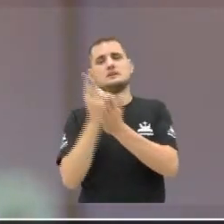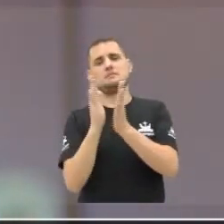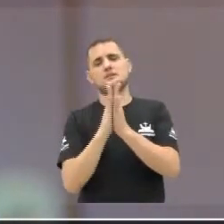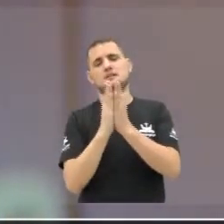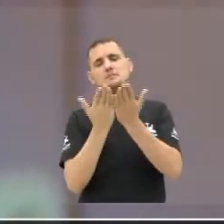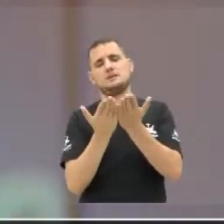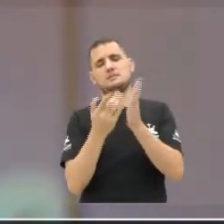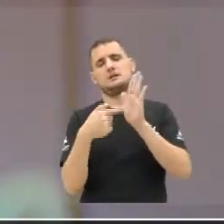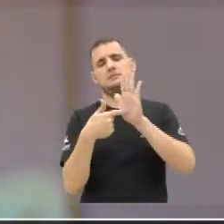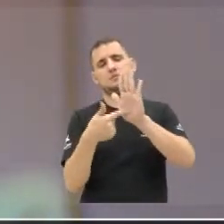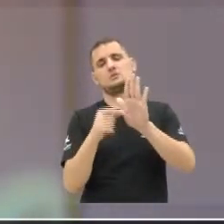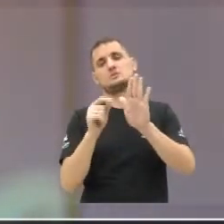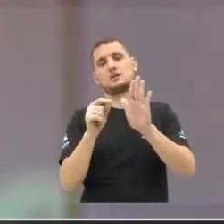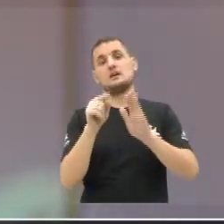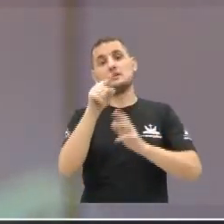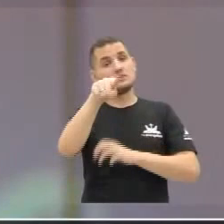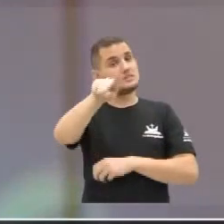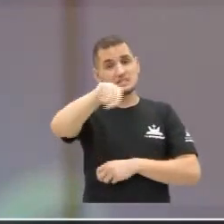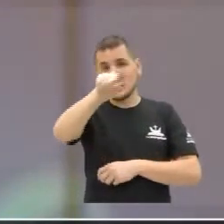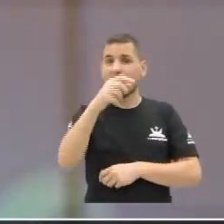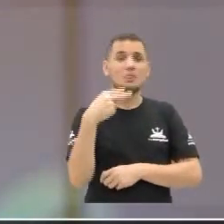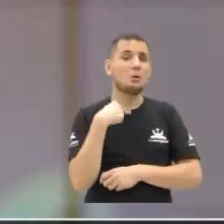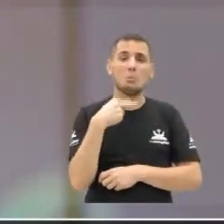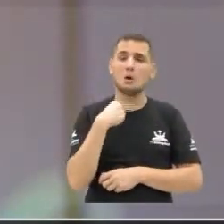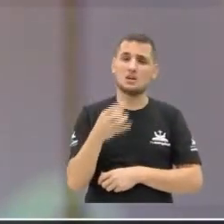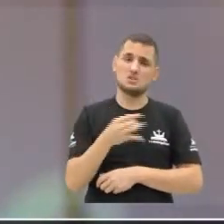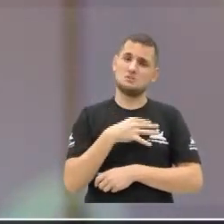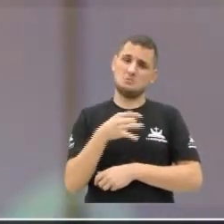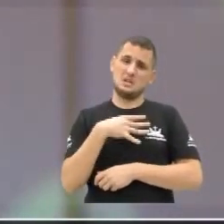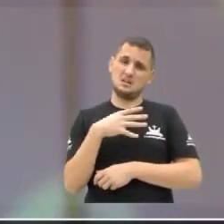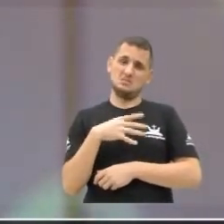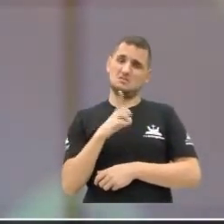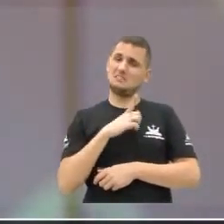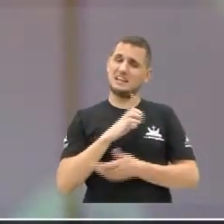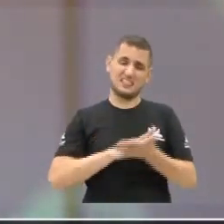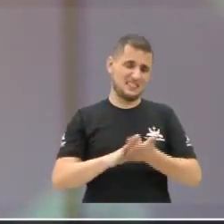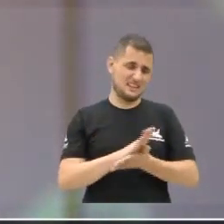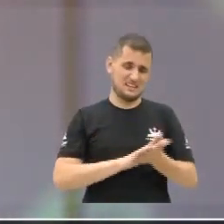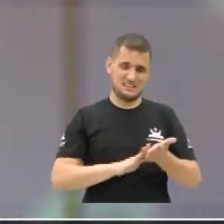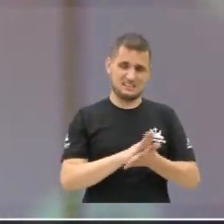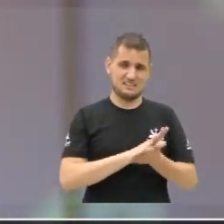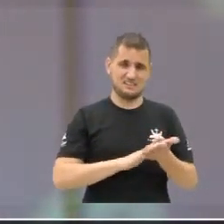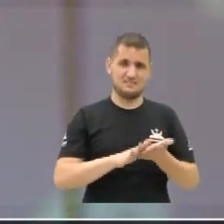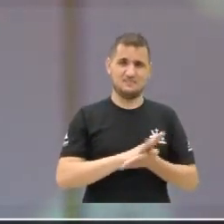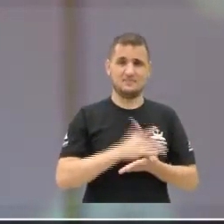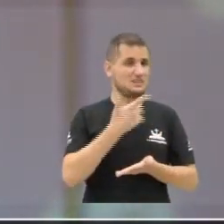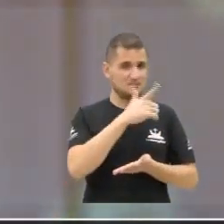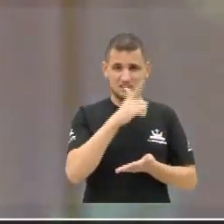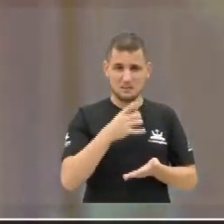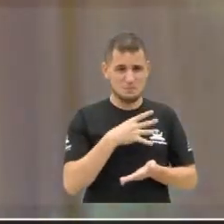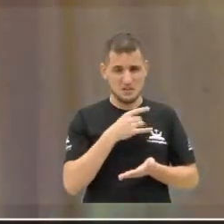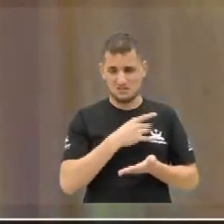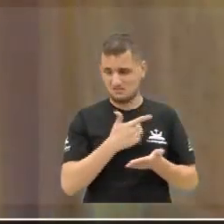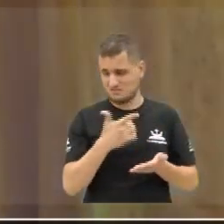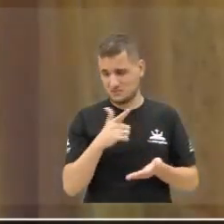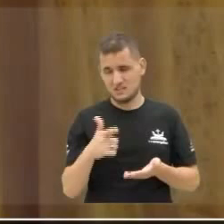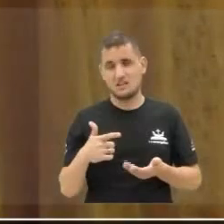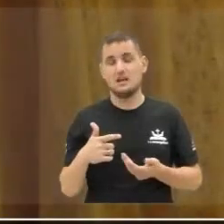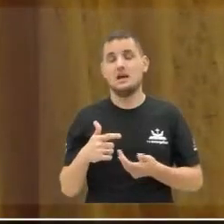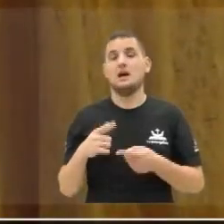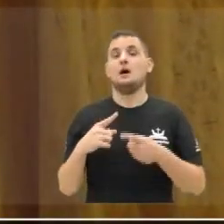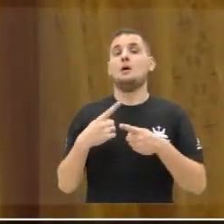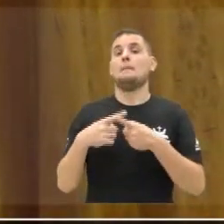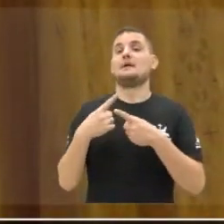não tenhas medo. Ele te estende a mão, e assim como cantávamos há pouco, que Ele nos